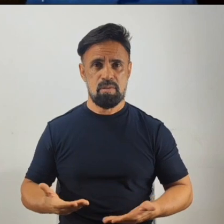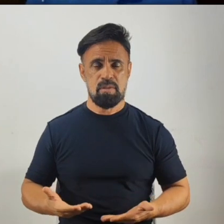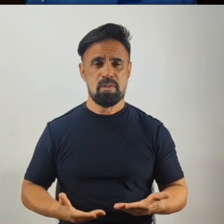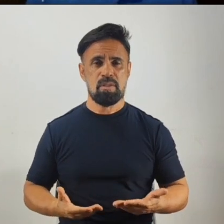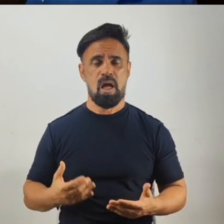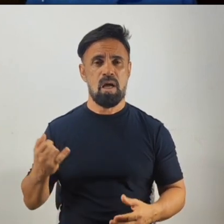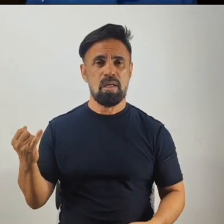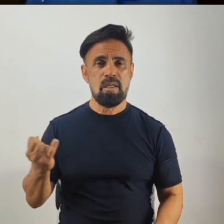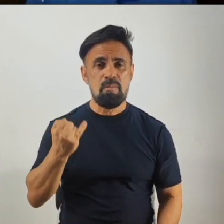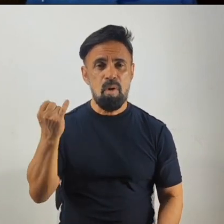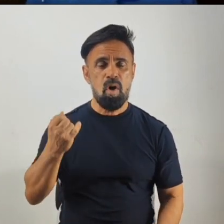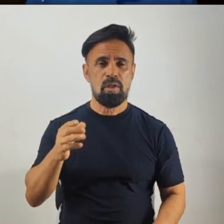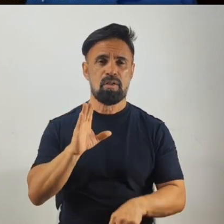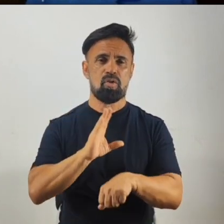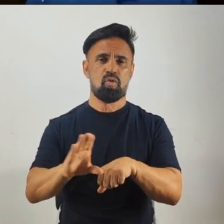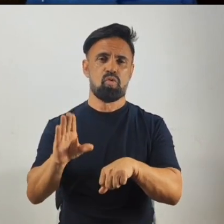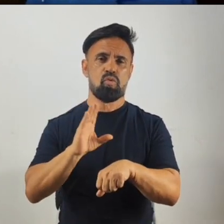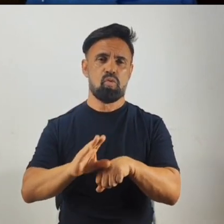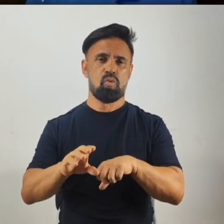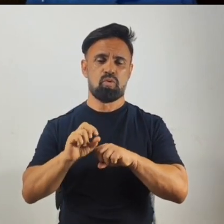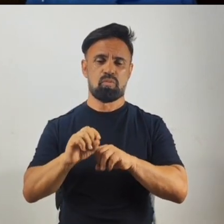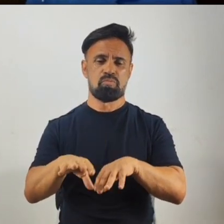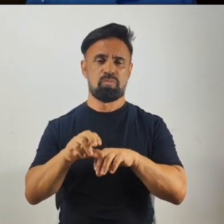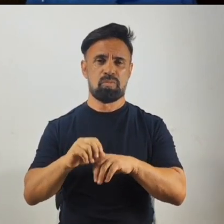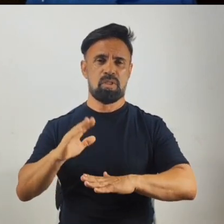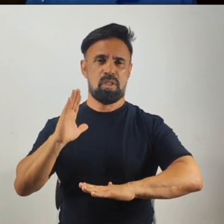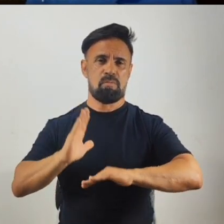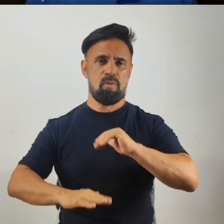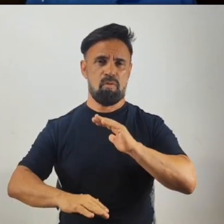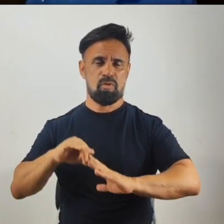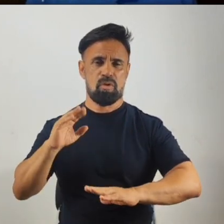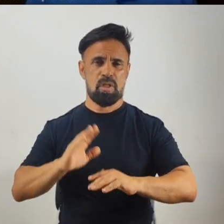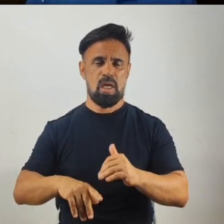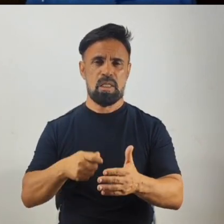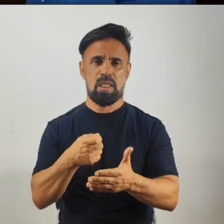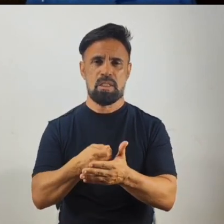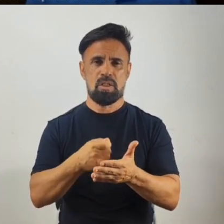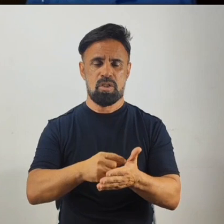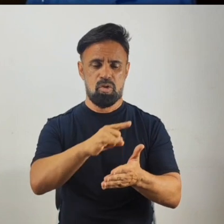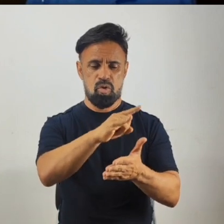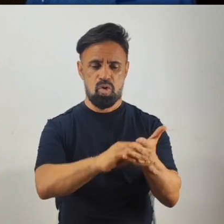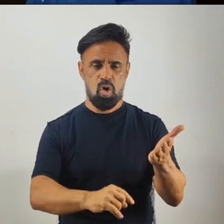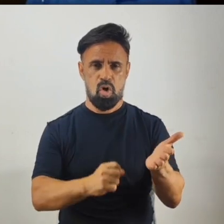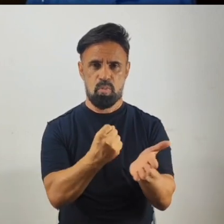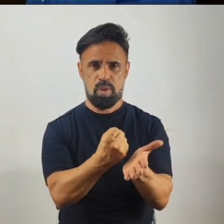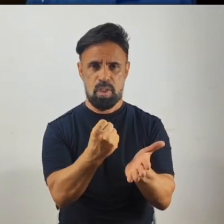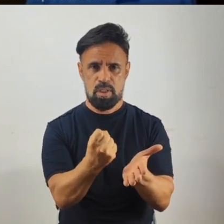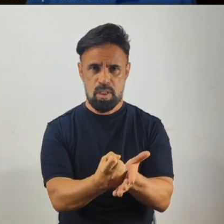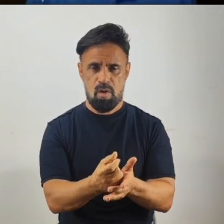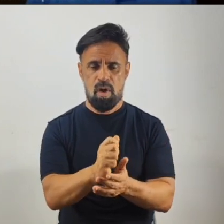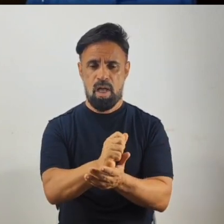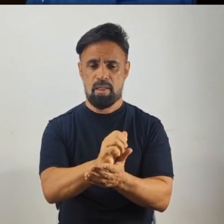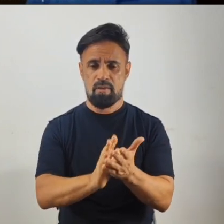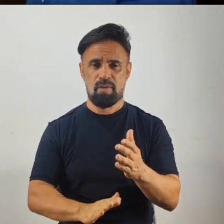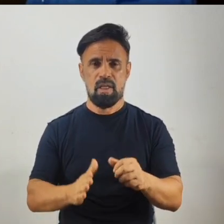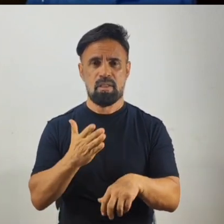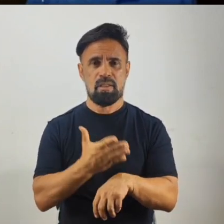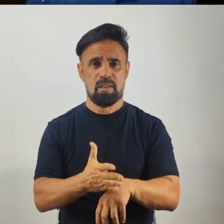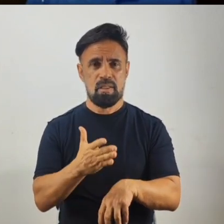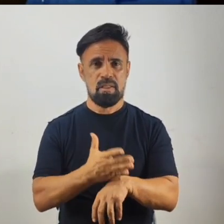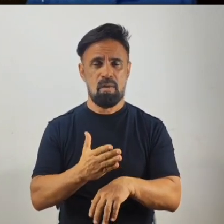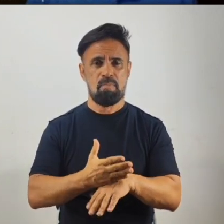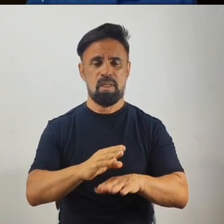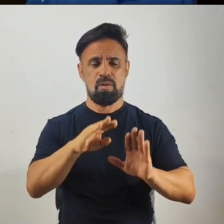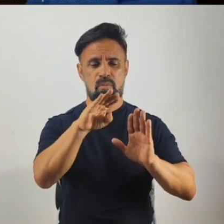o serviço, destaca-se a importância da capacitação dos profissionais, exigindo